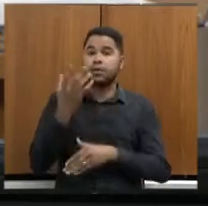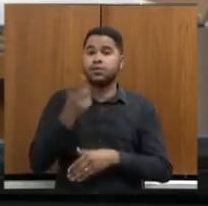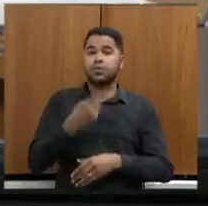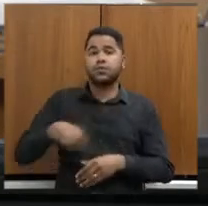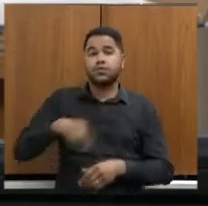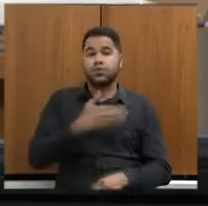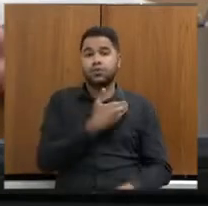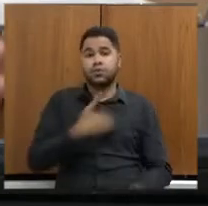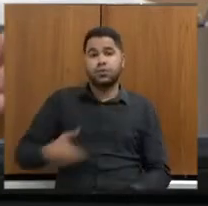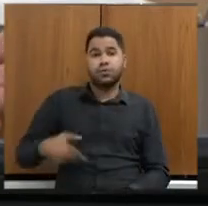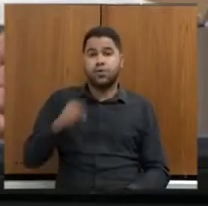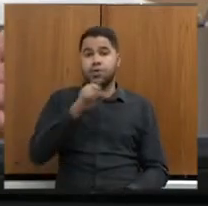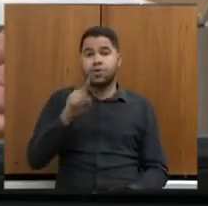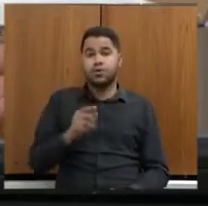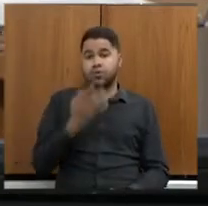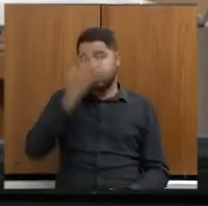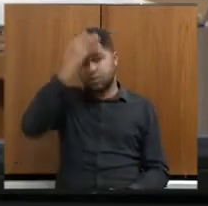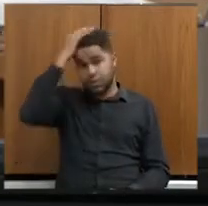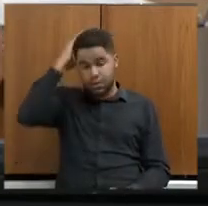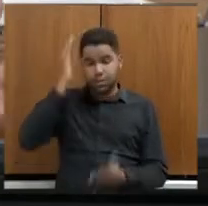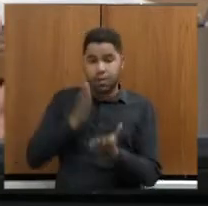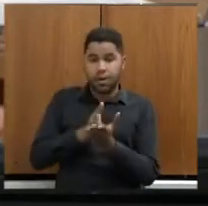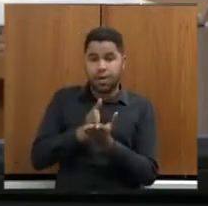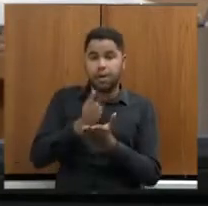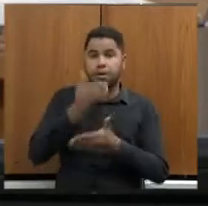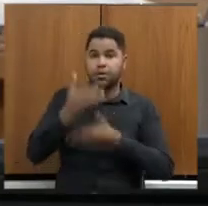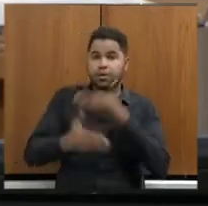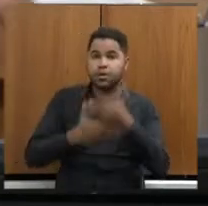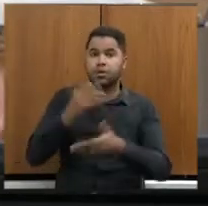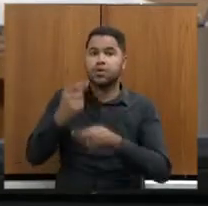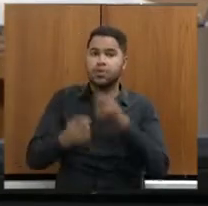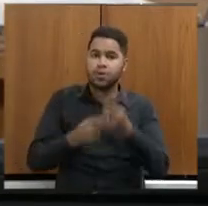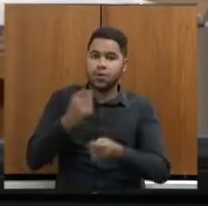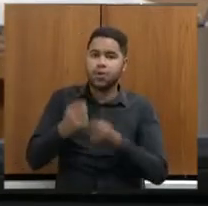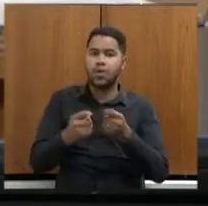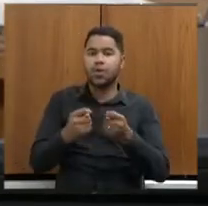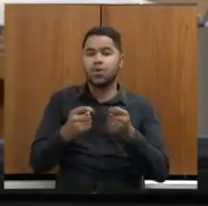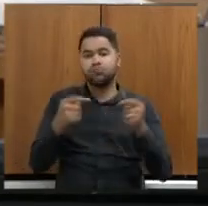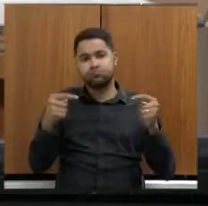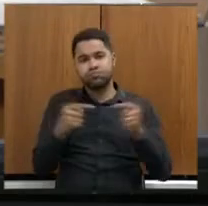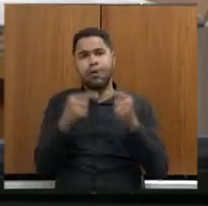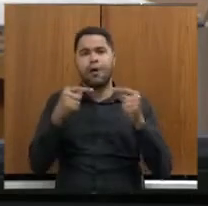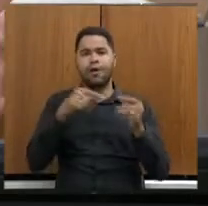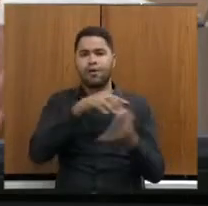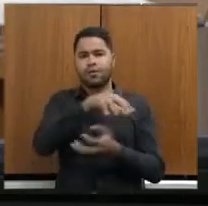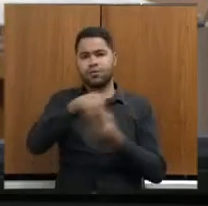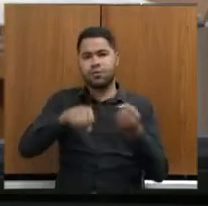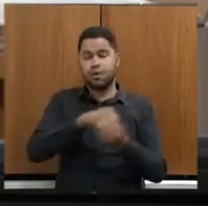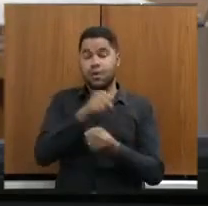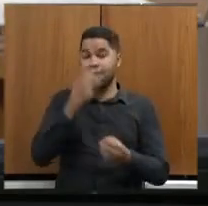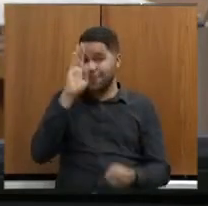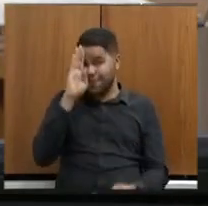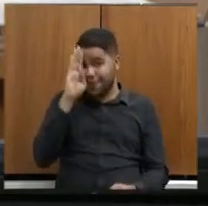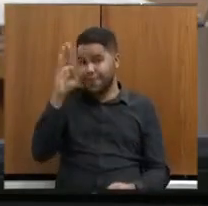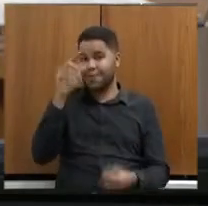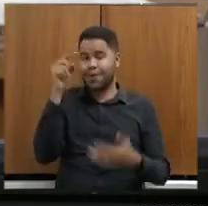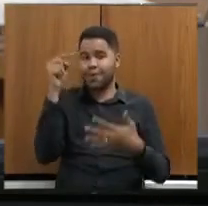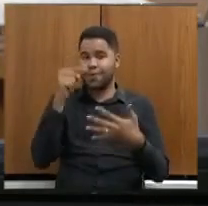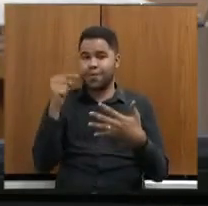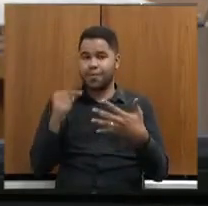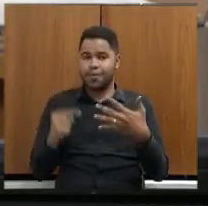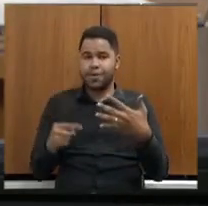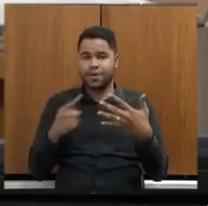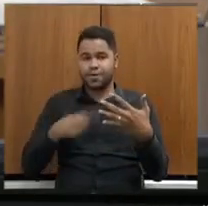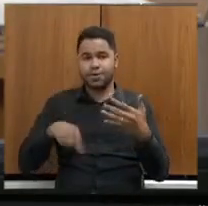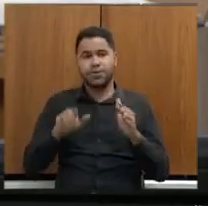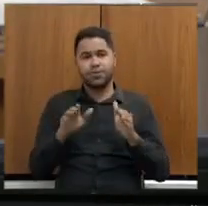o que o nosso Governador Zema tem dado a diretriz para nós é desenvolvimento econômico com sustentabilidade Então esse é o principal ponto que a